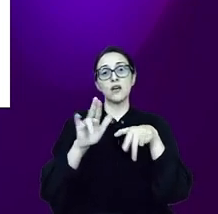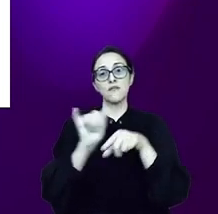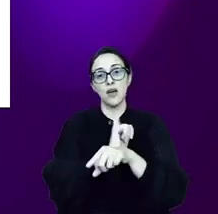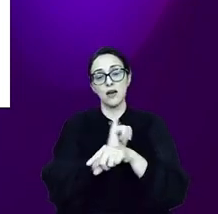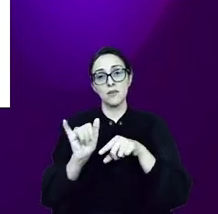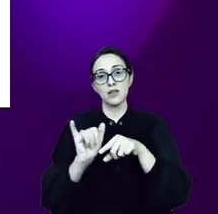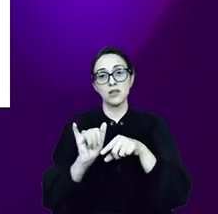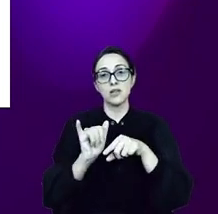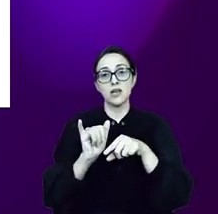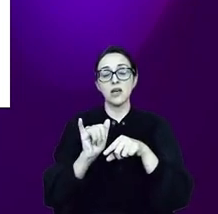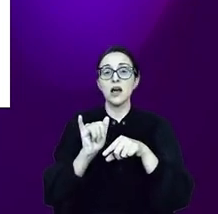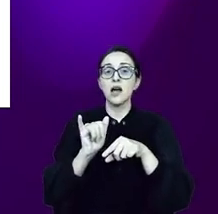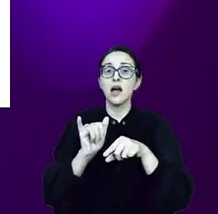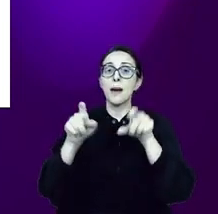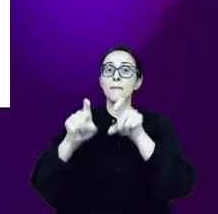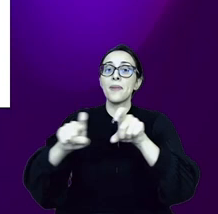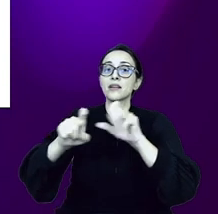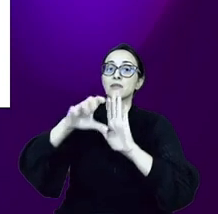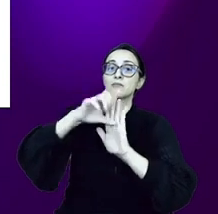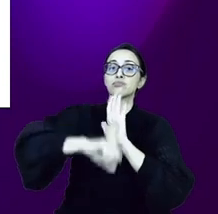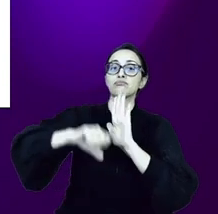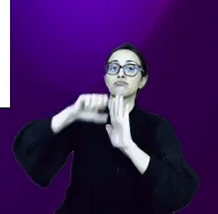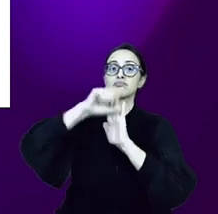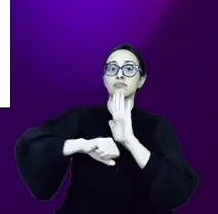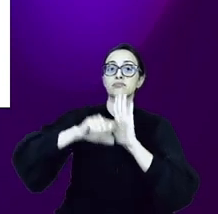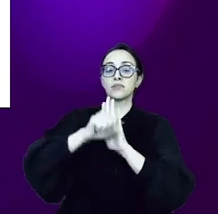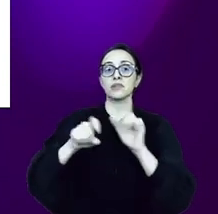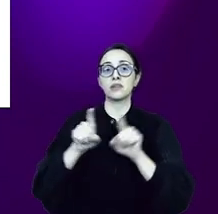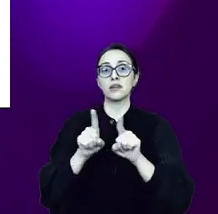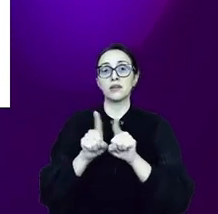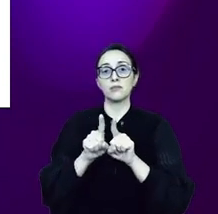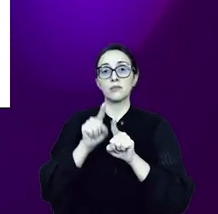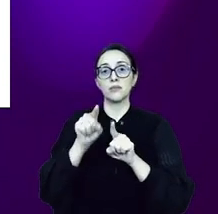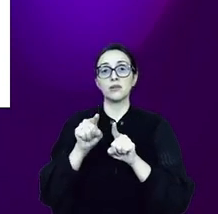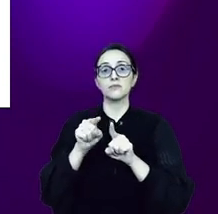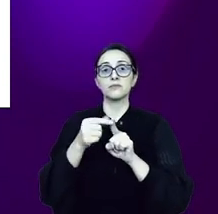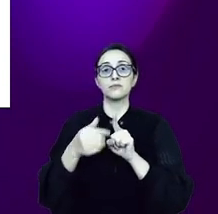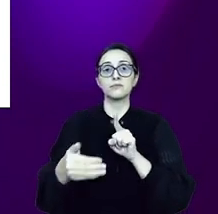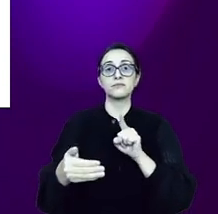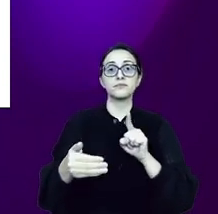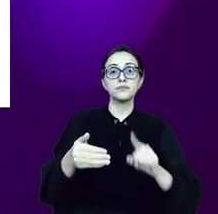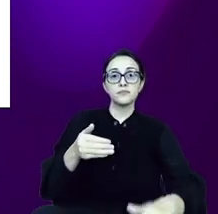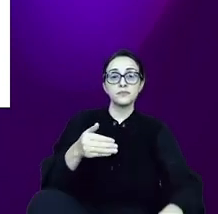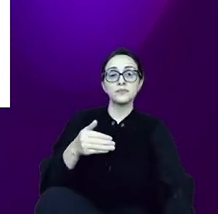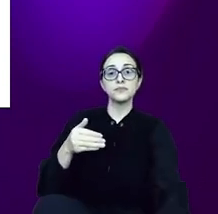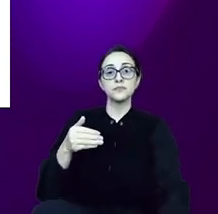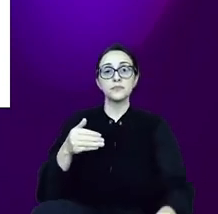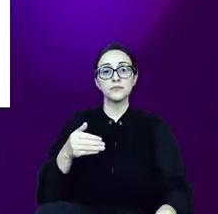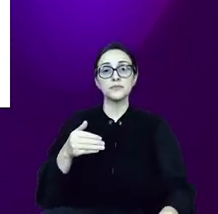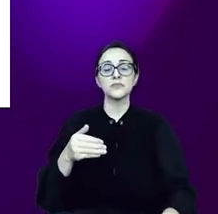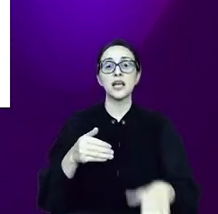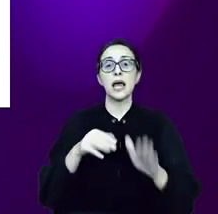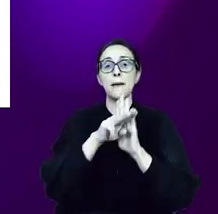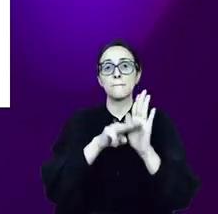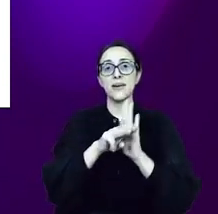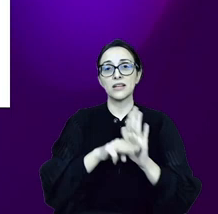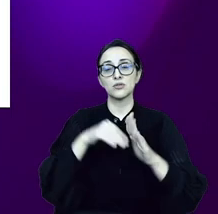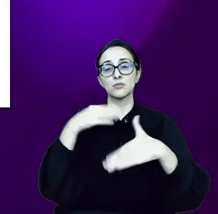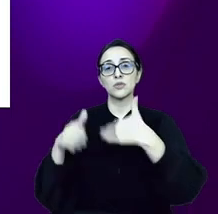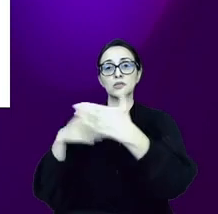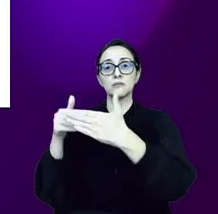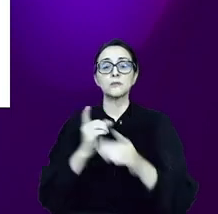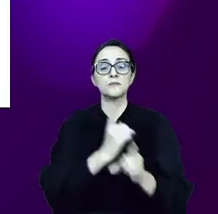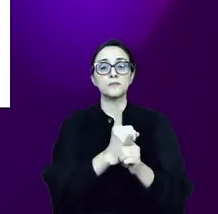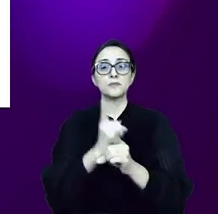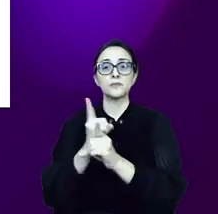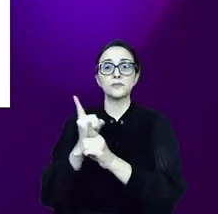de machine learning, com principalmente random forest, de termos de método de processamento, para